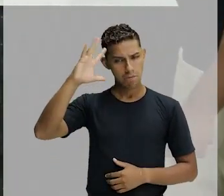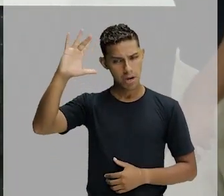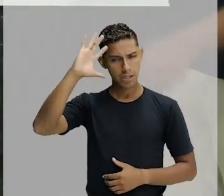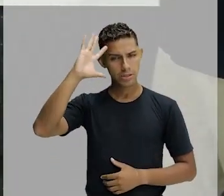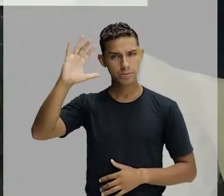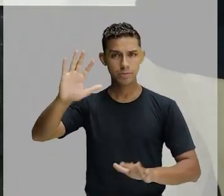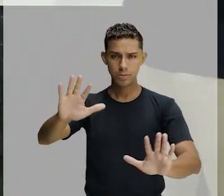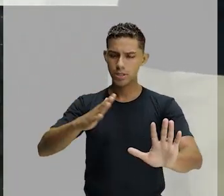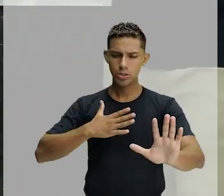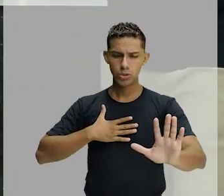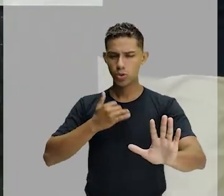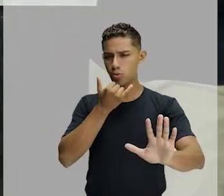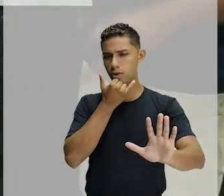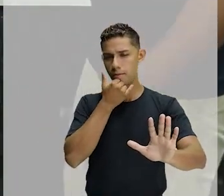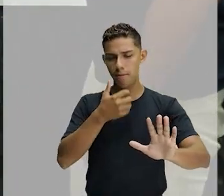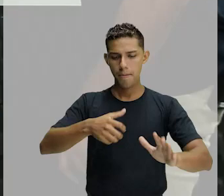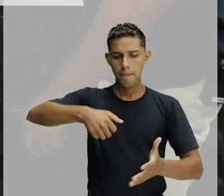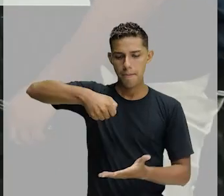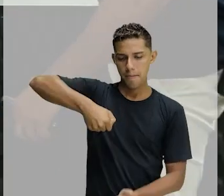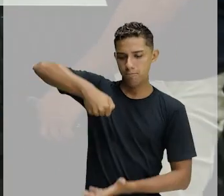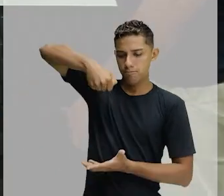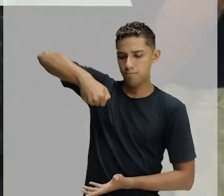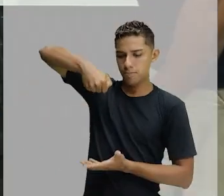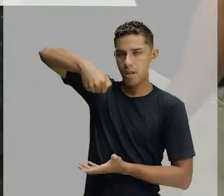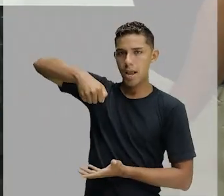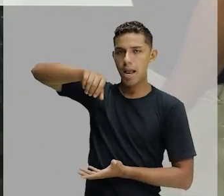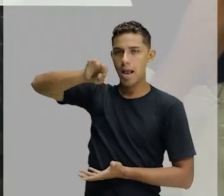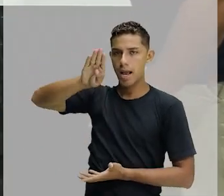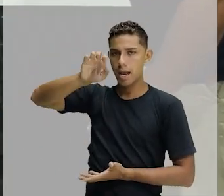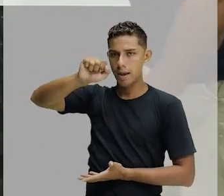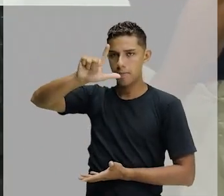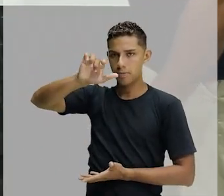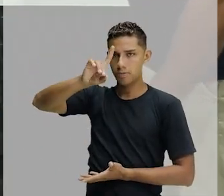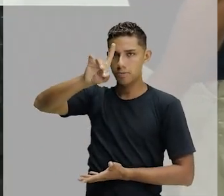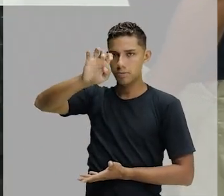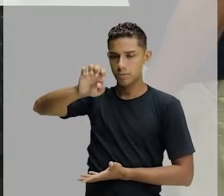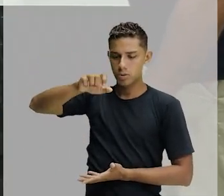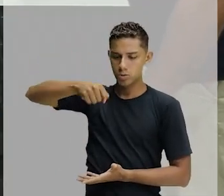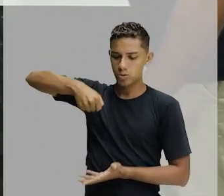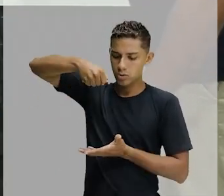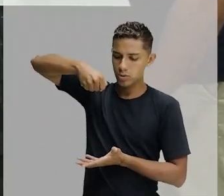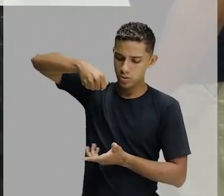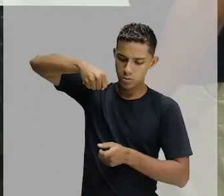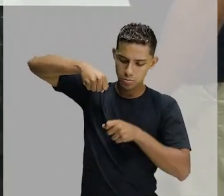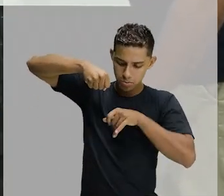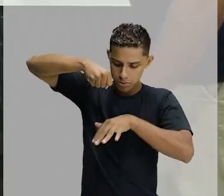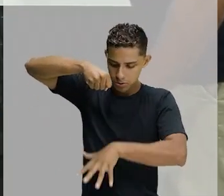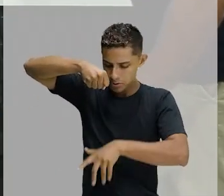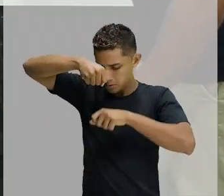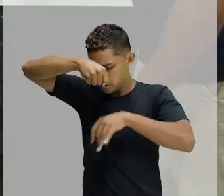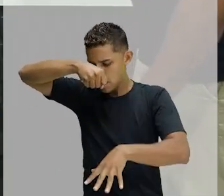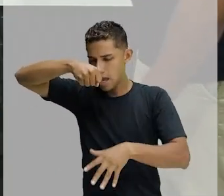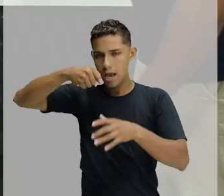ou imagina um balde, certo? Esse balde está cheio de perfurações, ok?